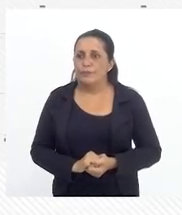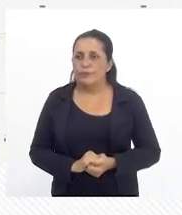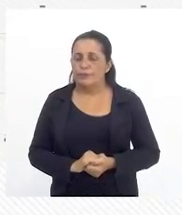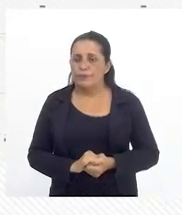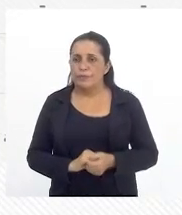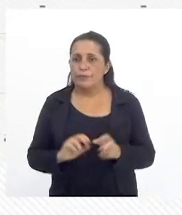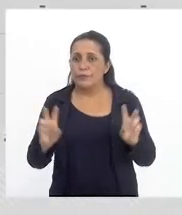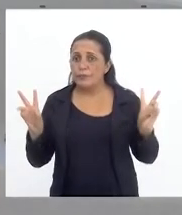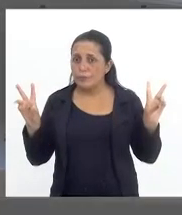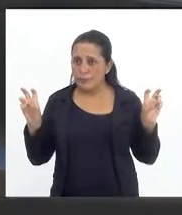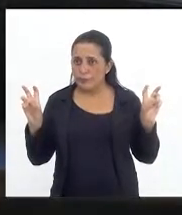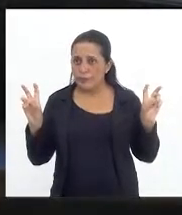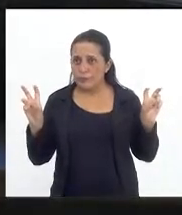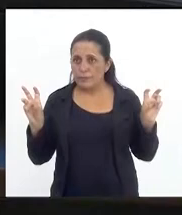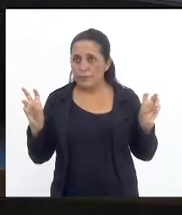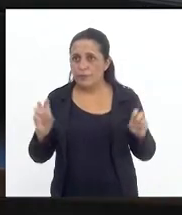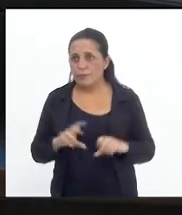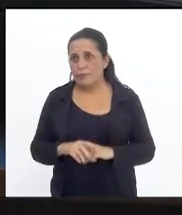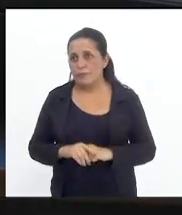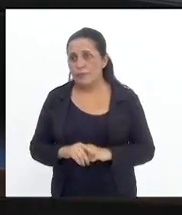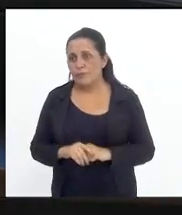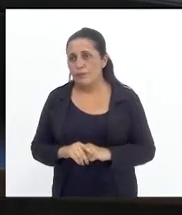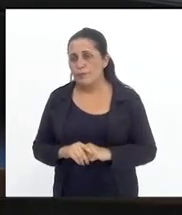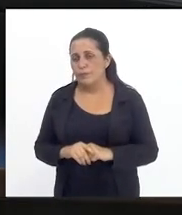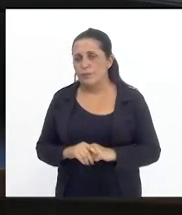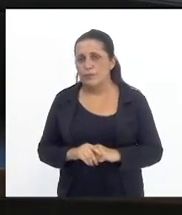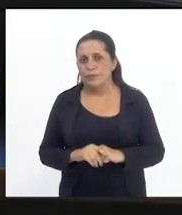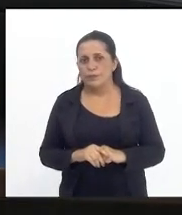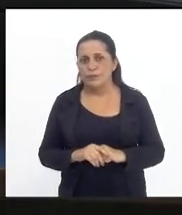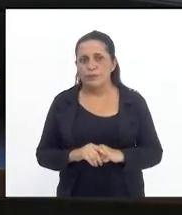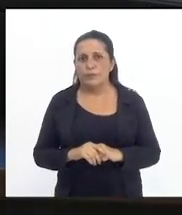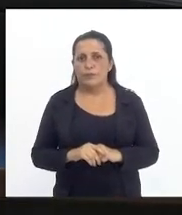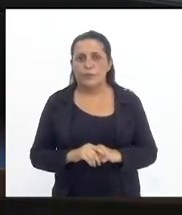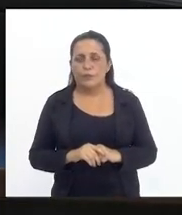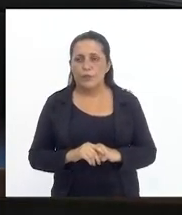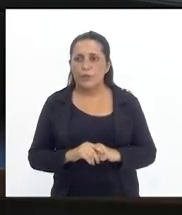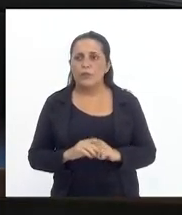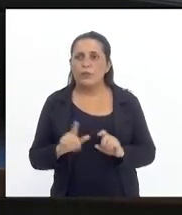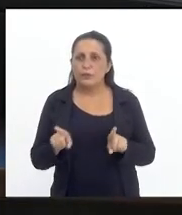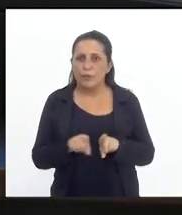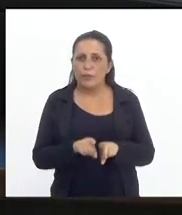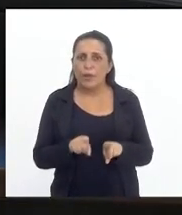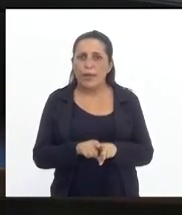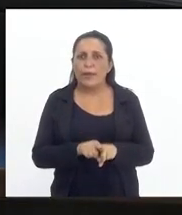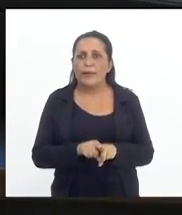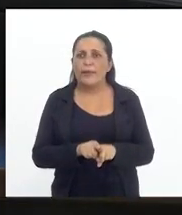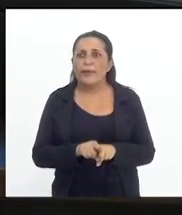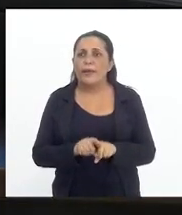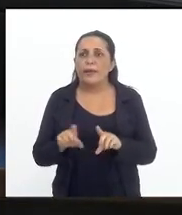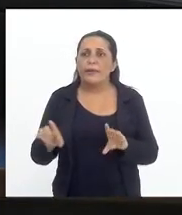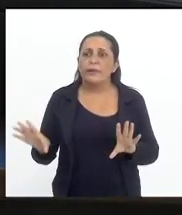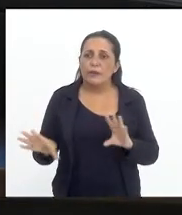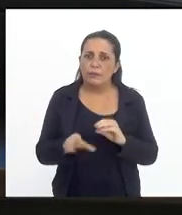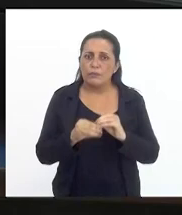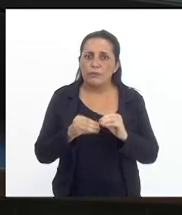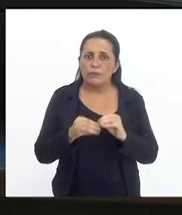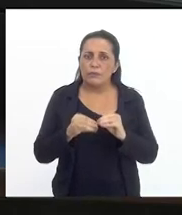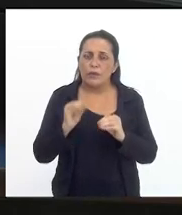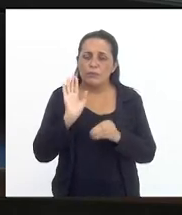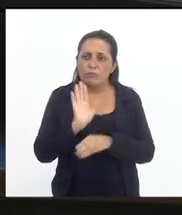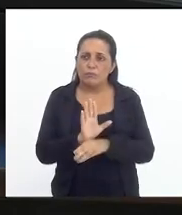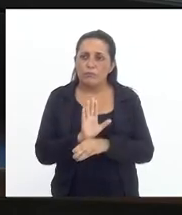é a questão do da contribuição sobre nativos é o que estão abaixo dos cinco